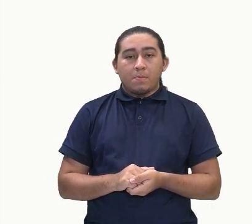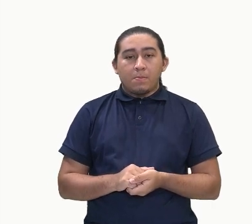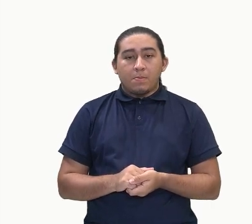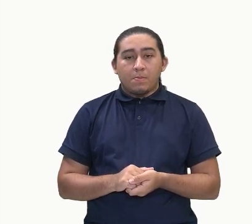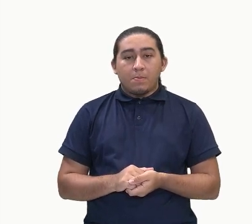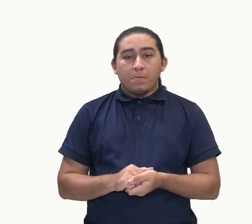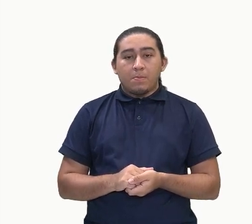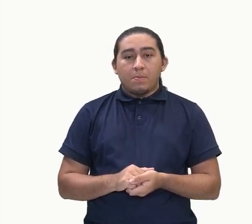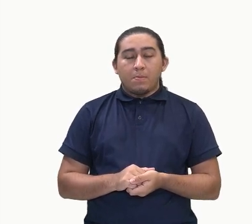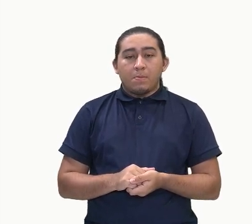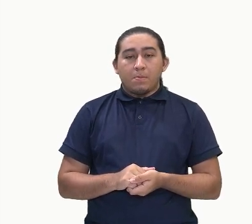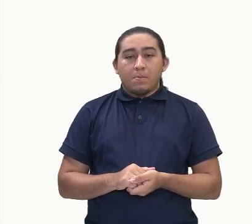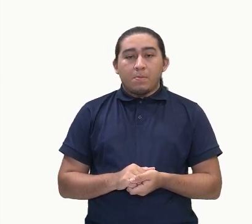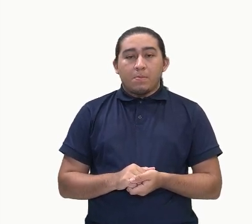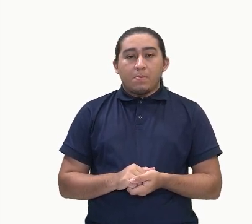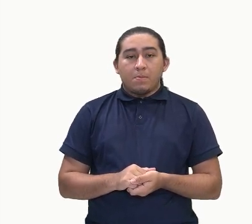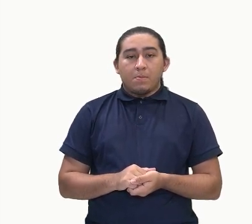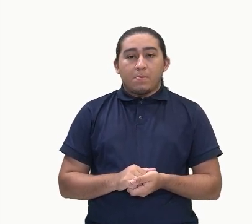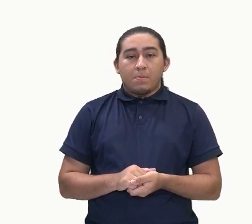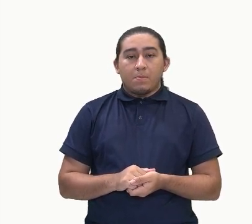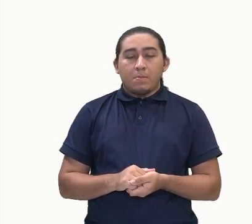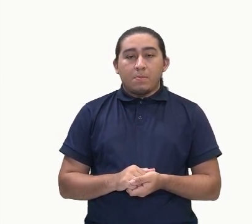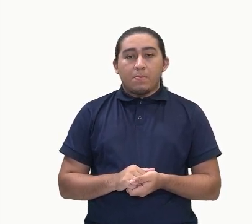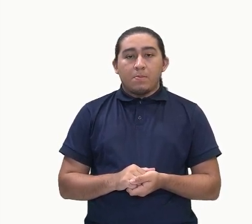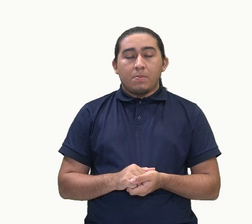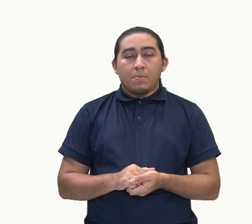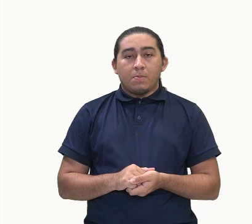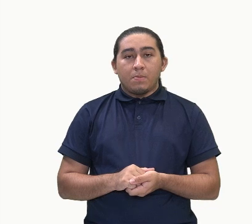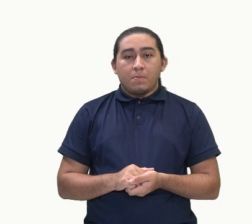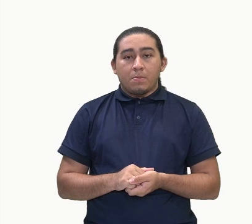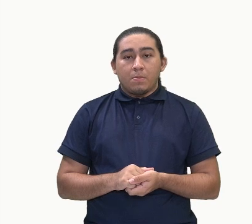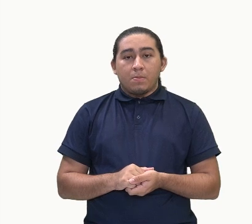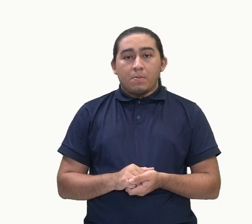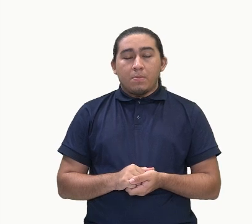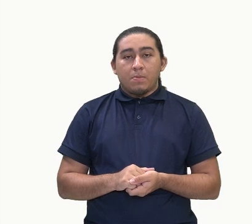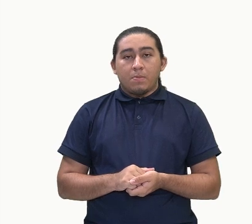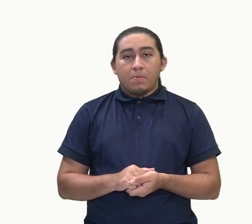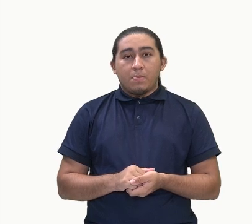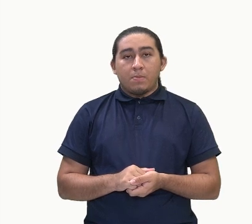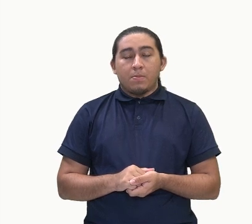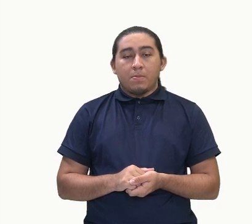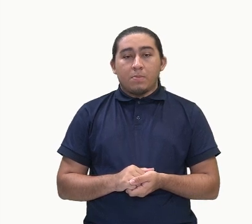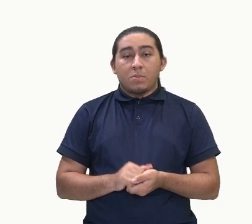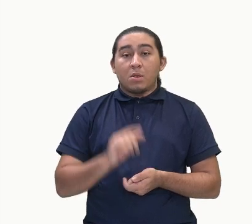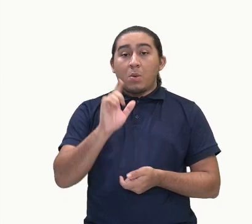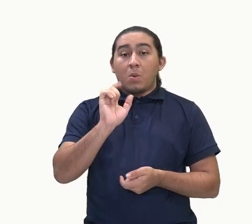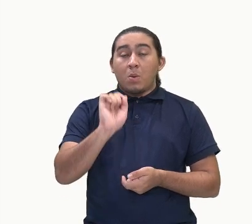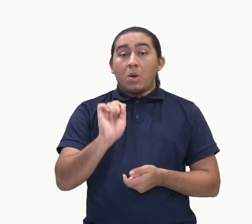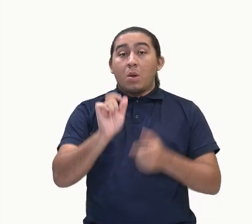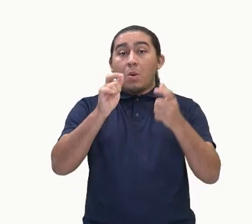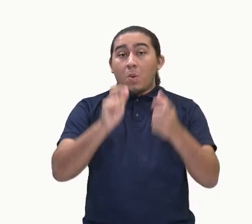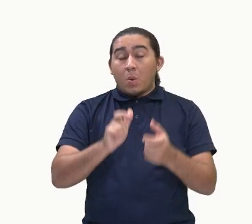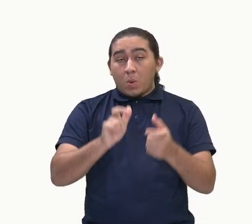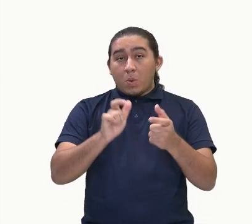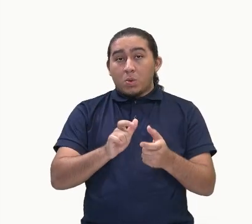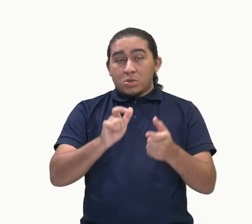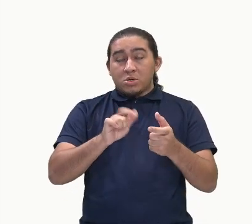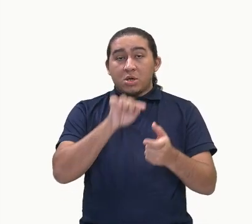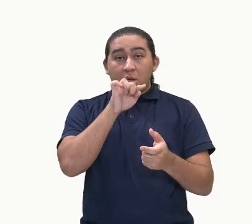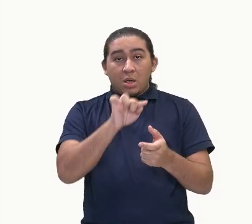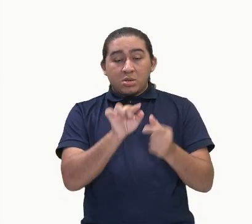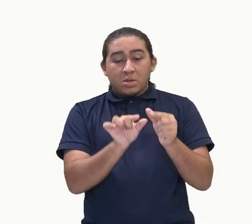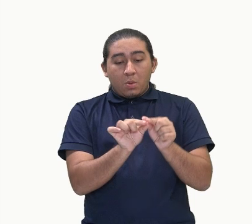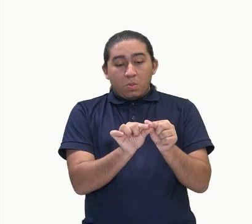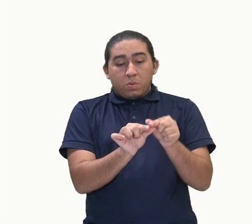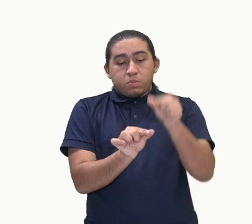nesse caso da glândula endócrina, a gente não tem esses ductos, né? E ela vai lançar essas secreções diretamente